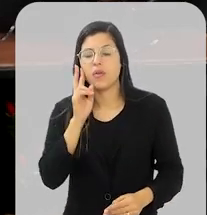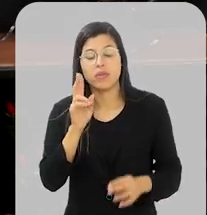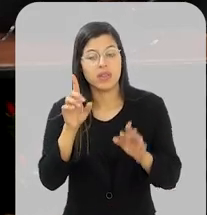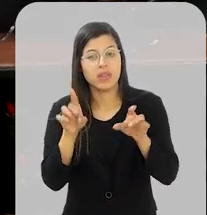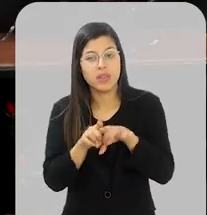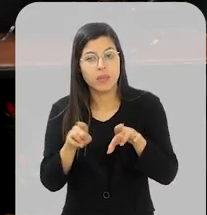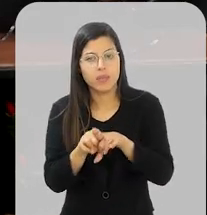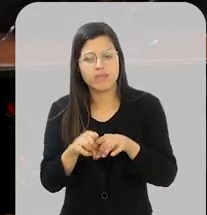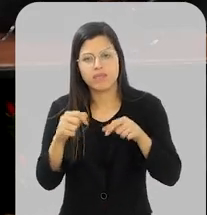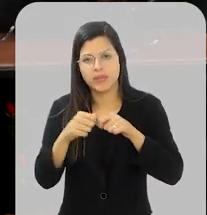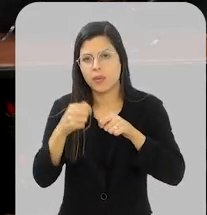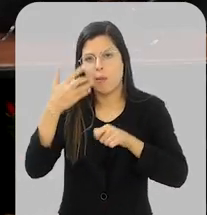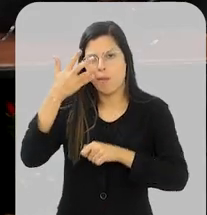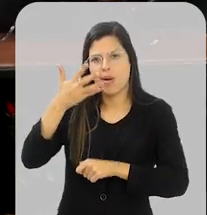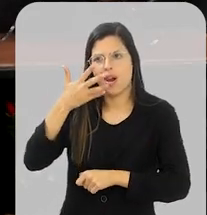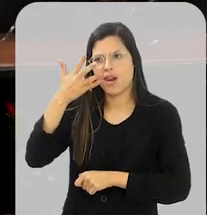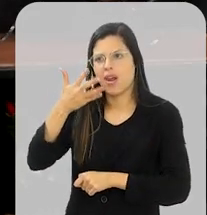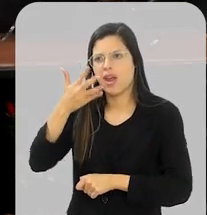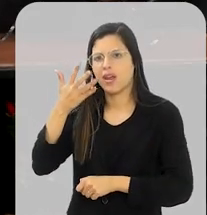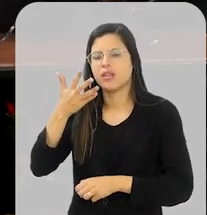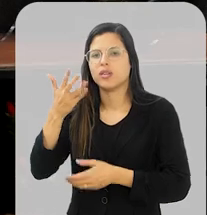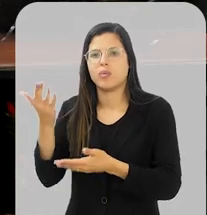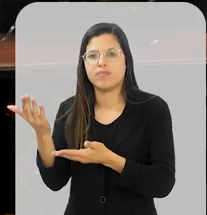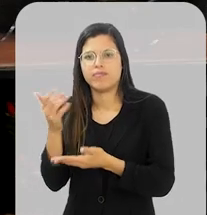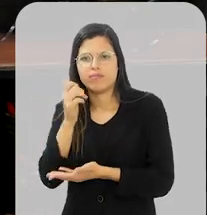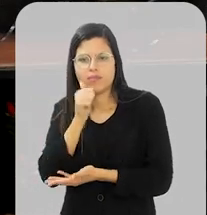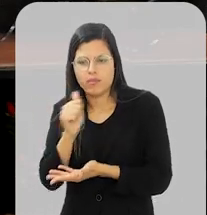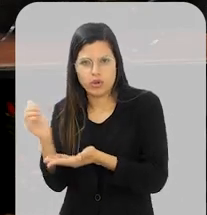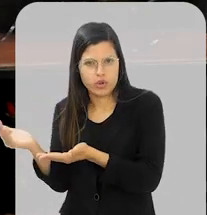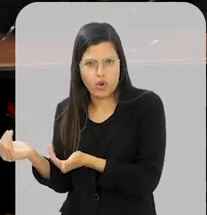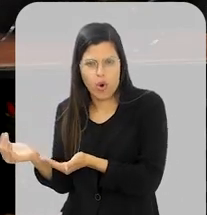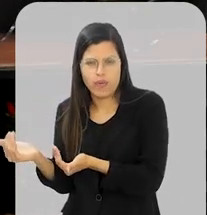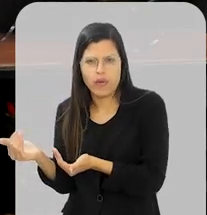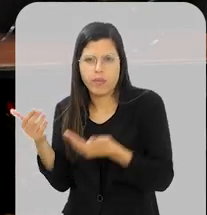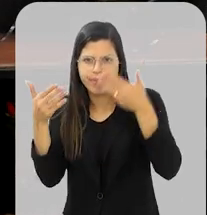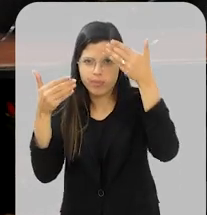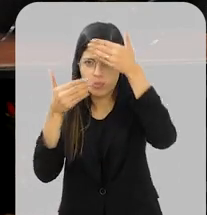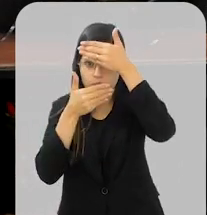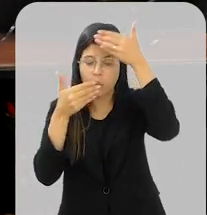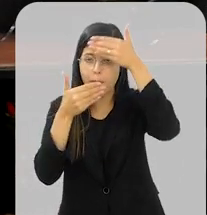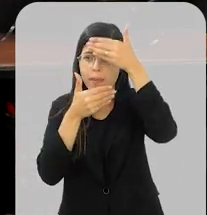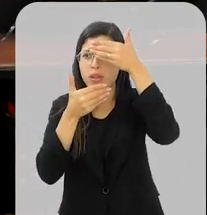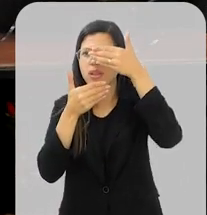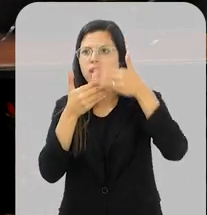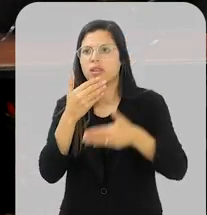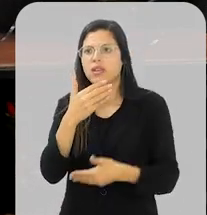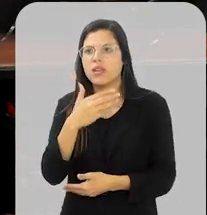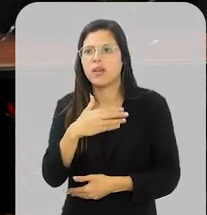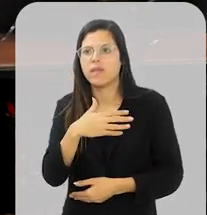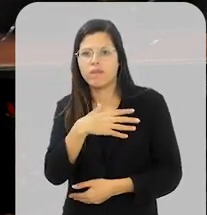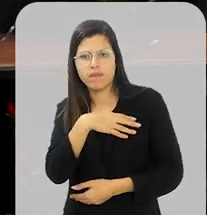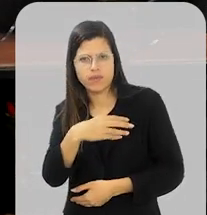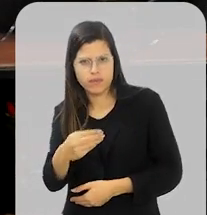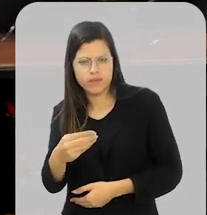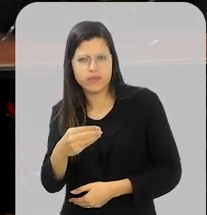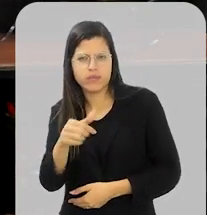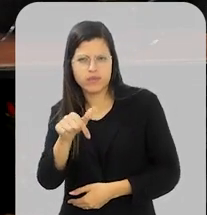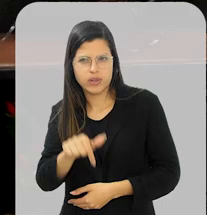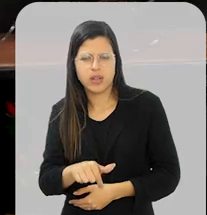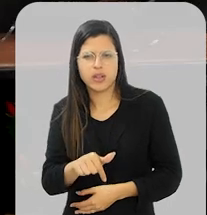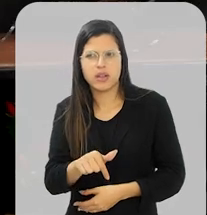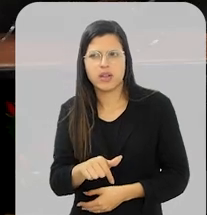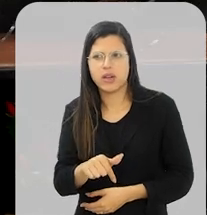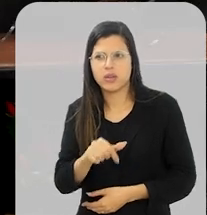quando nós fizemos também uma palestra com uma jovem muçulmana, filhos do